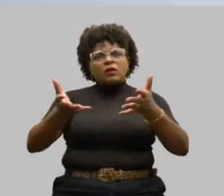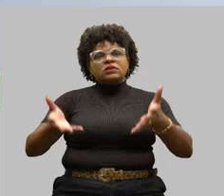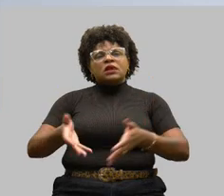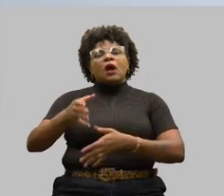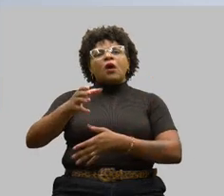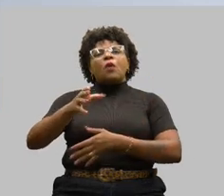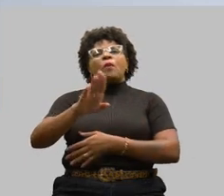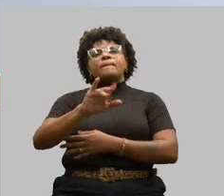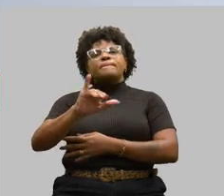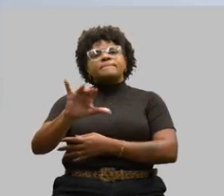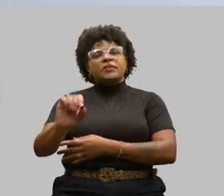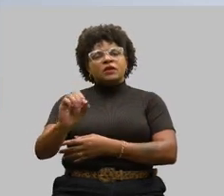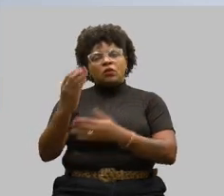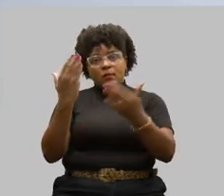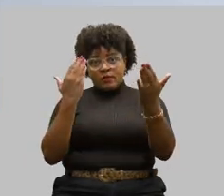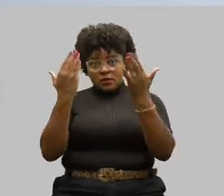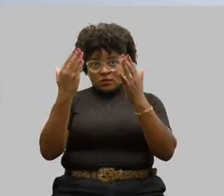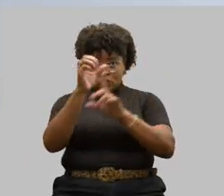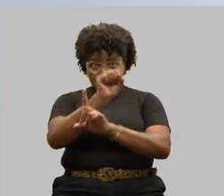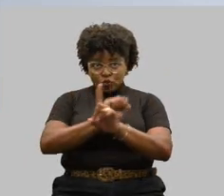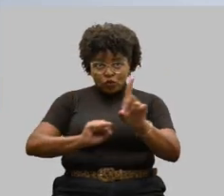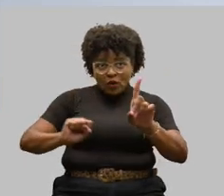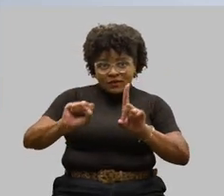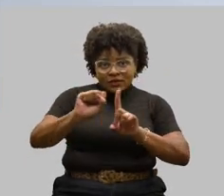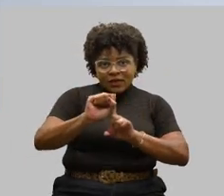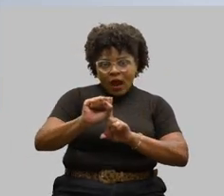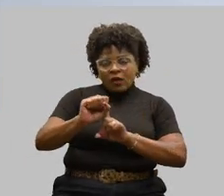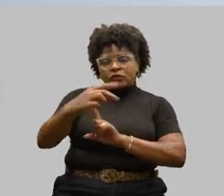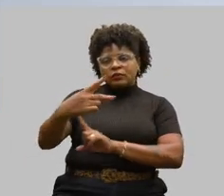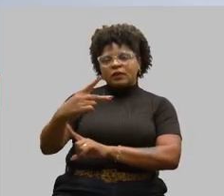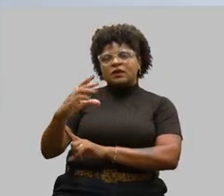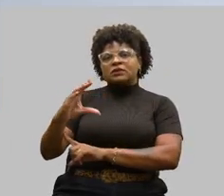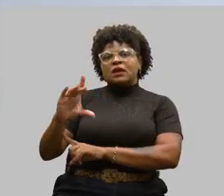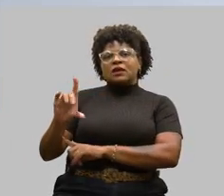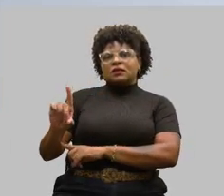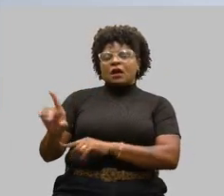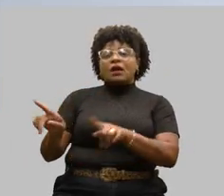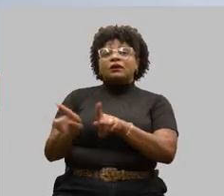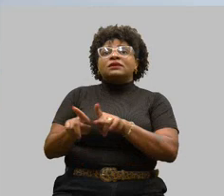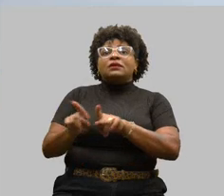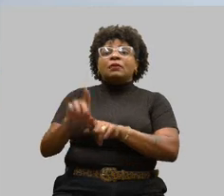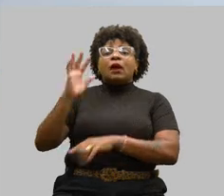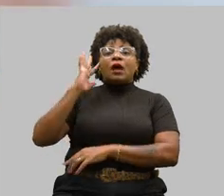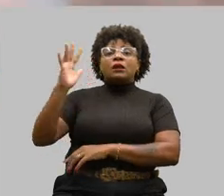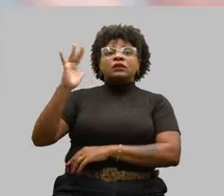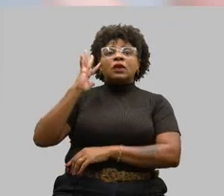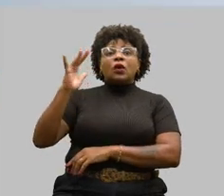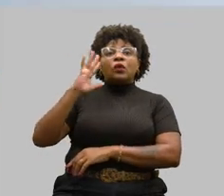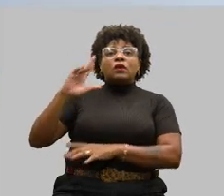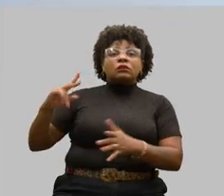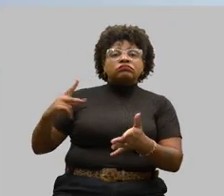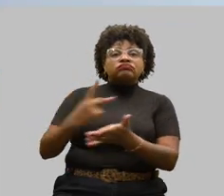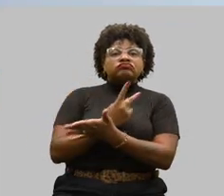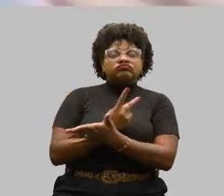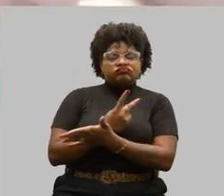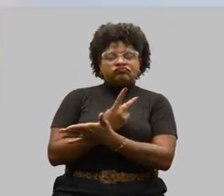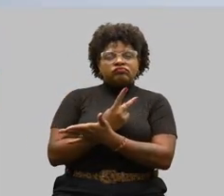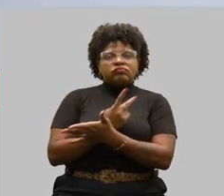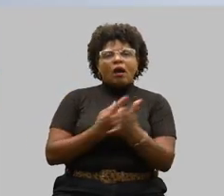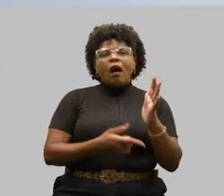e também a teoria dos apoios quando o Leonardo trouxe que a pessoa